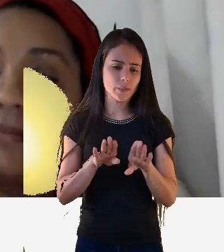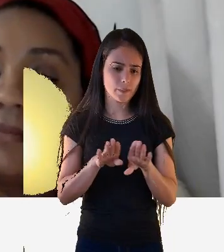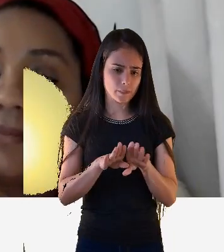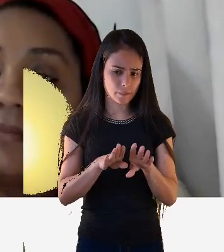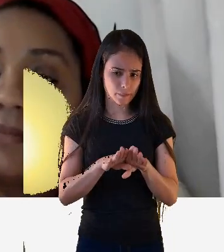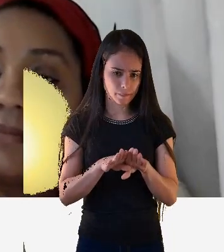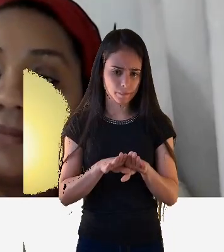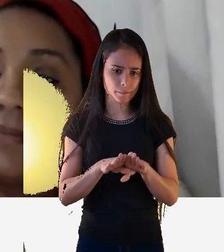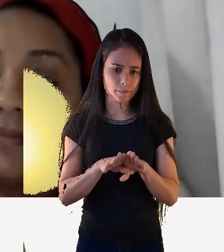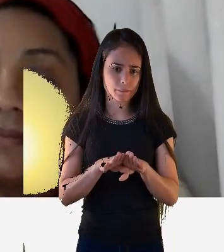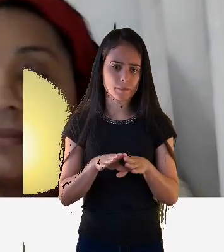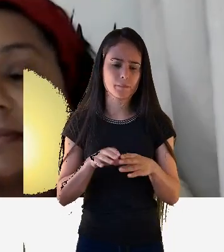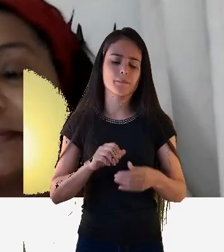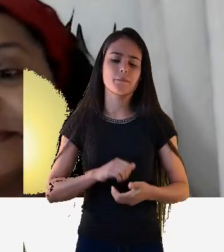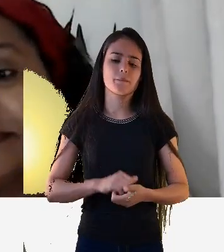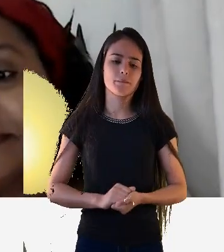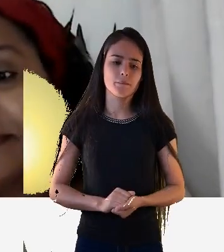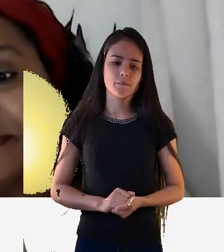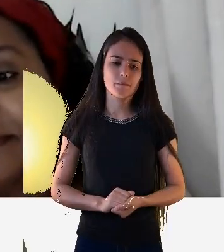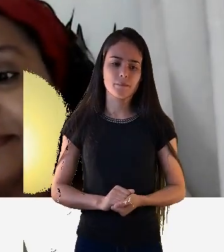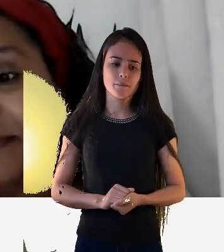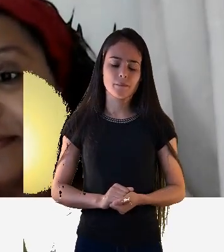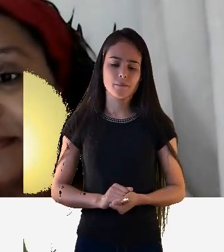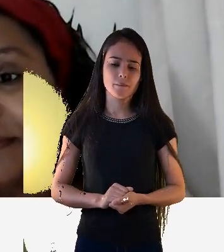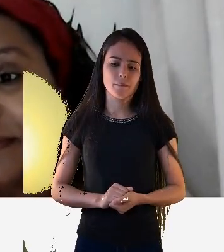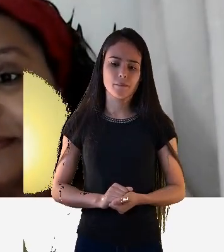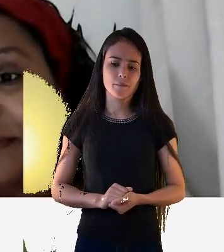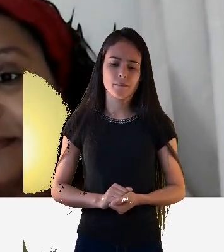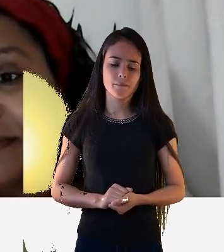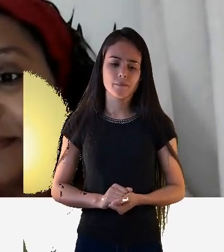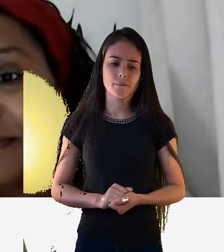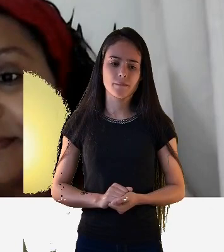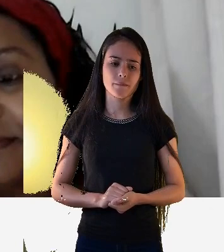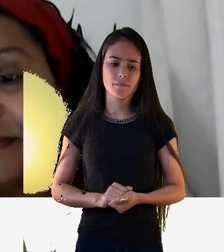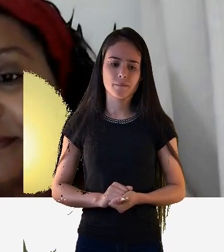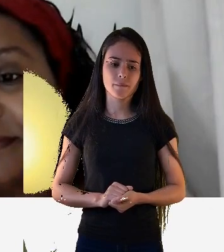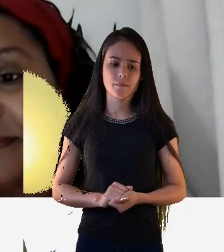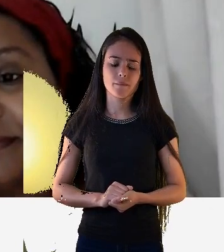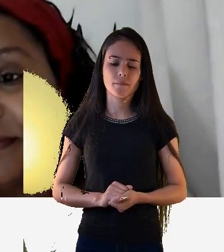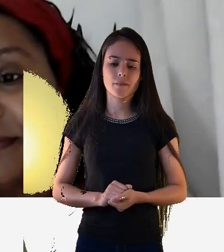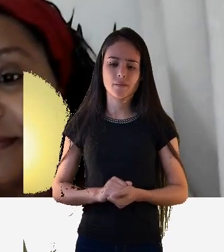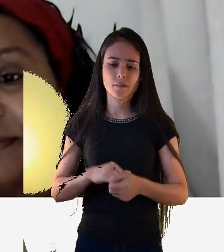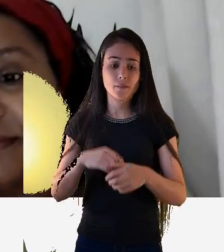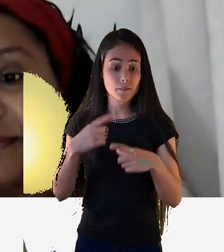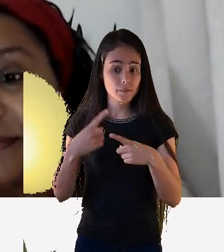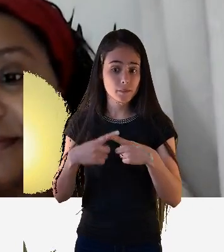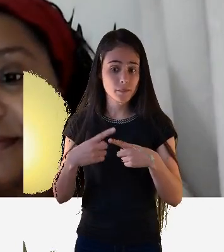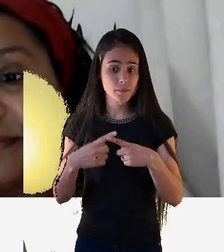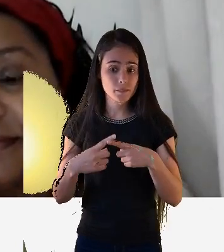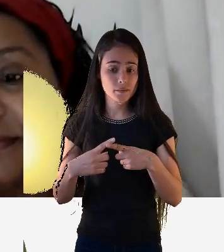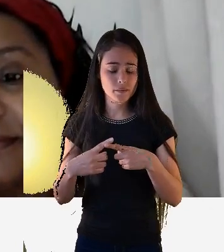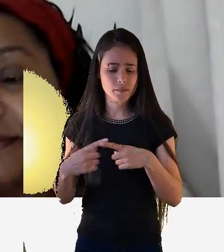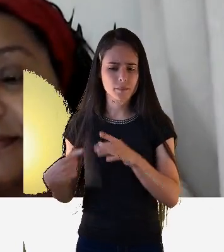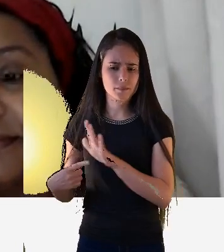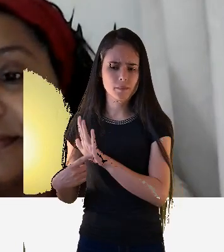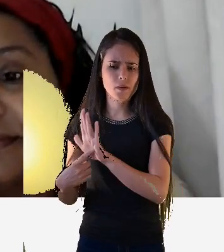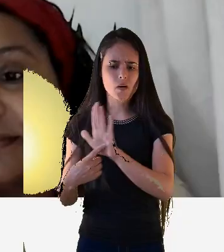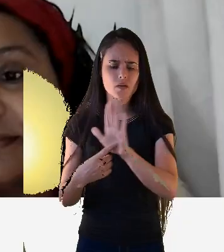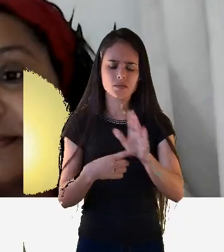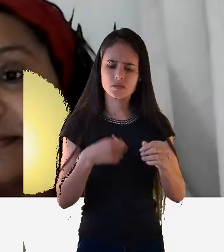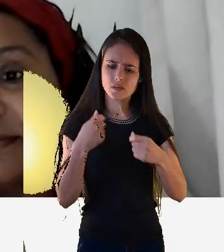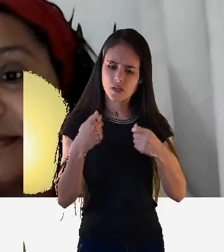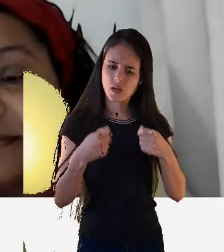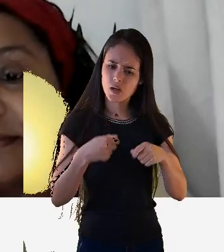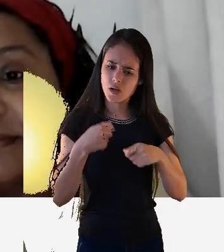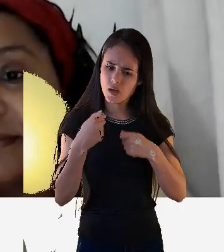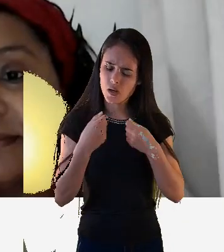como você, que traz a voz da sua família, da Amanda, que não sendo uma pessoa negra, da Aline, né, que não sendo